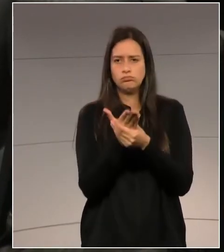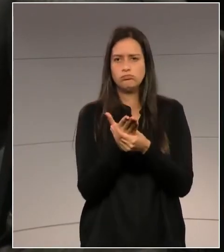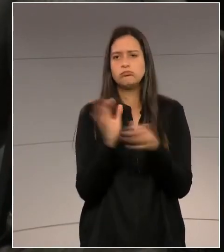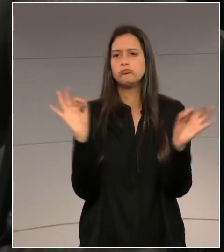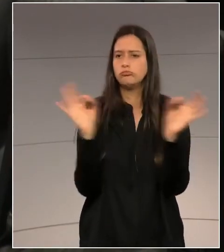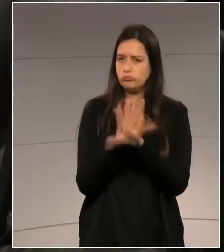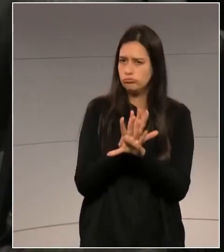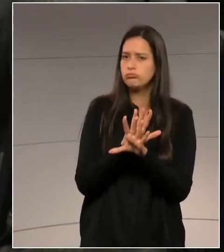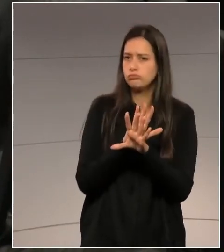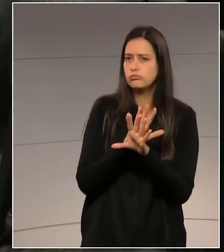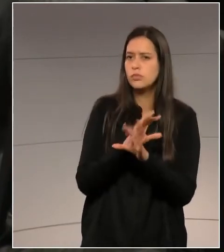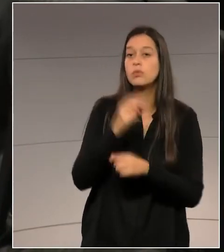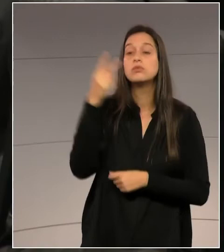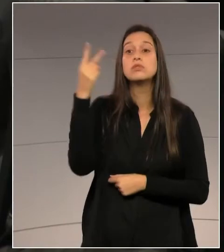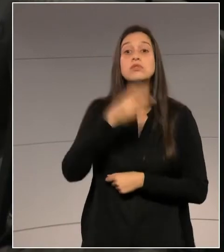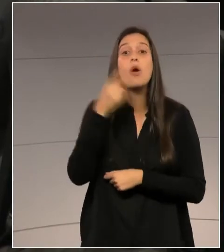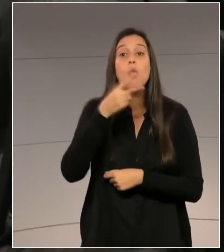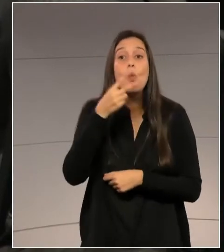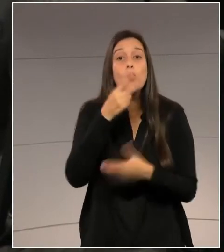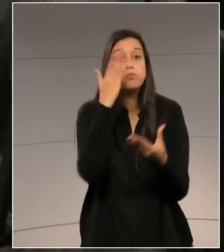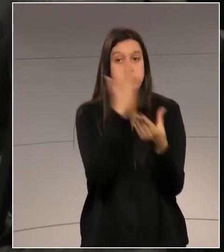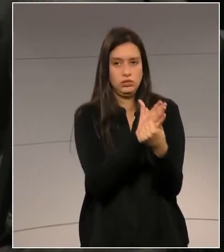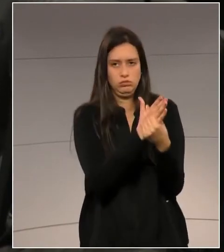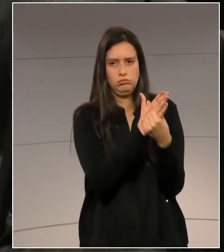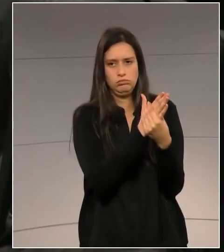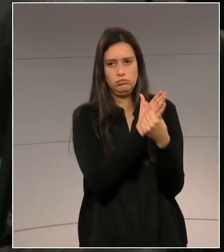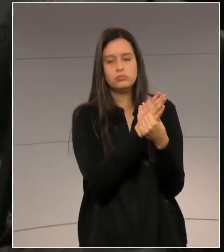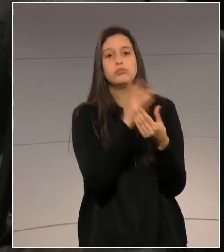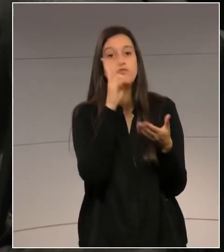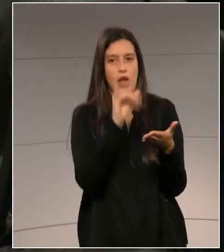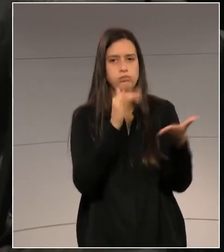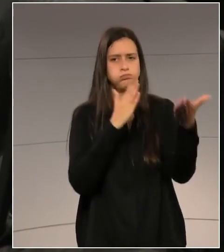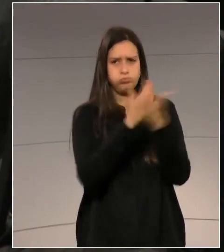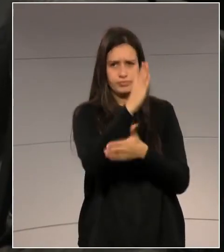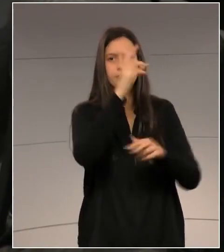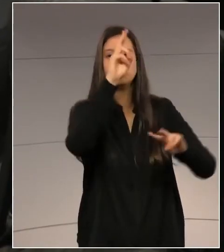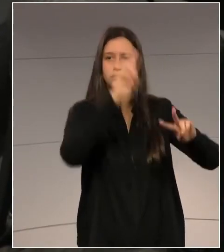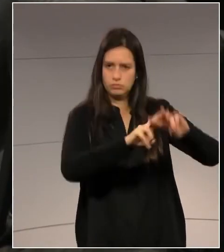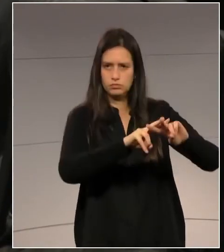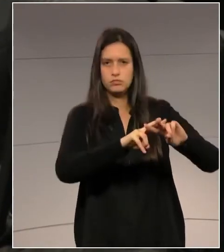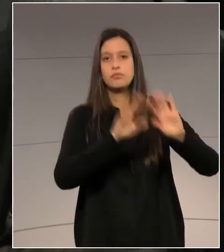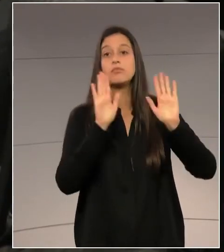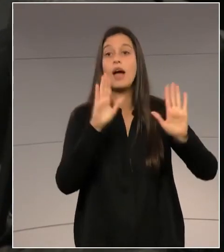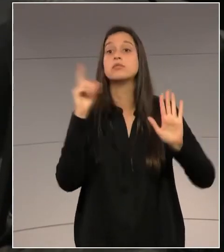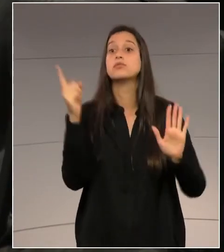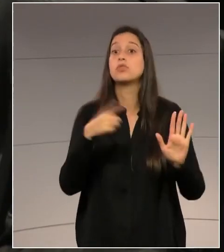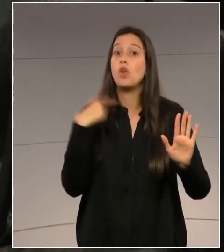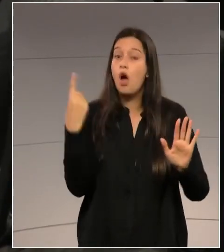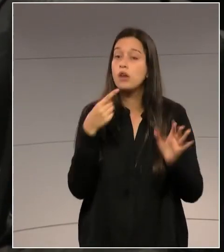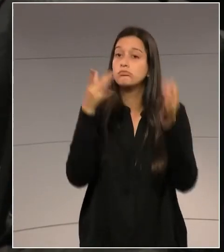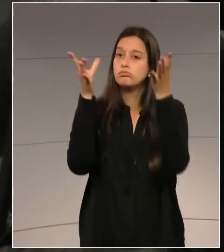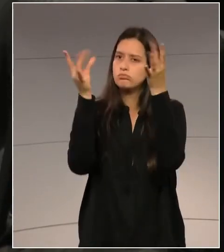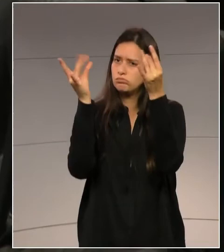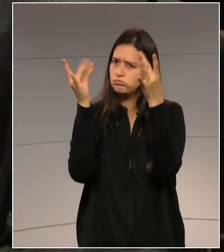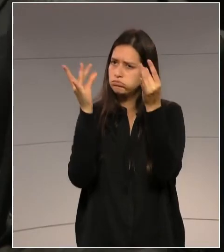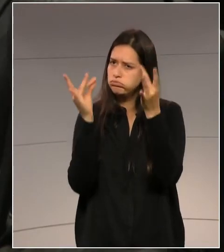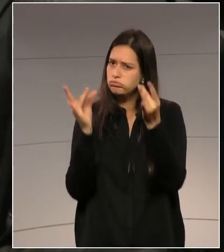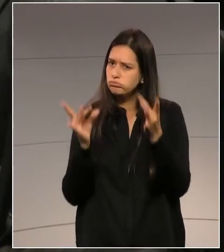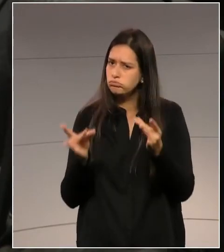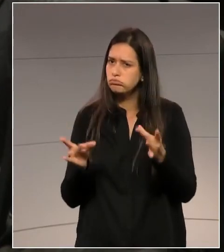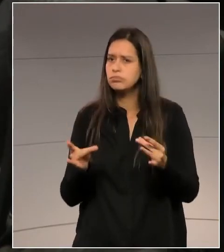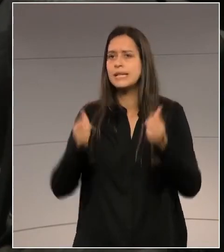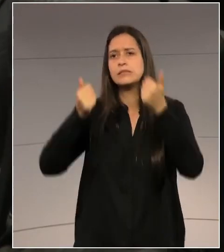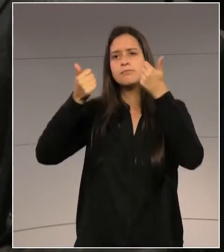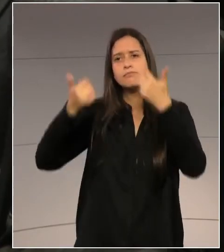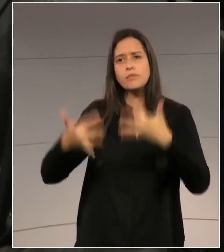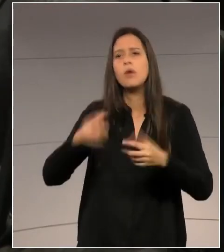segundo grau então veja que isso é importante ser explicado e aí por isso a oab ingressou